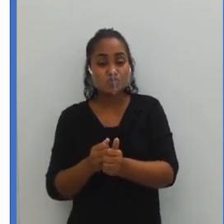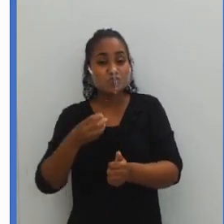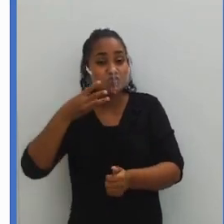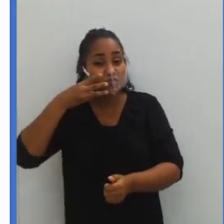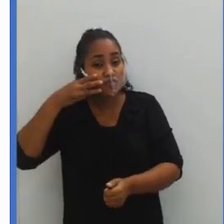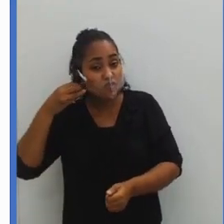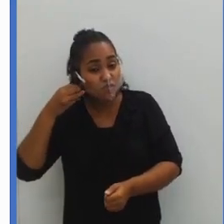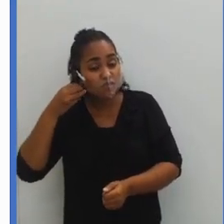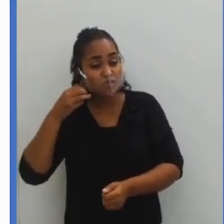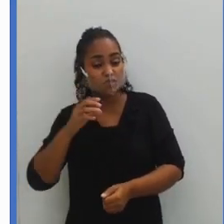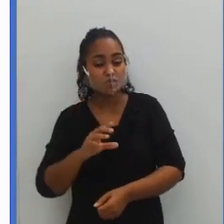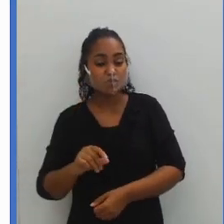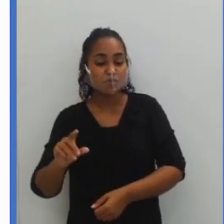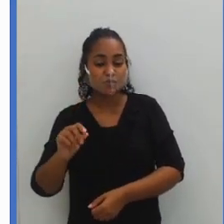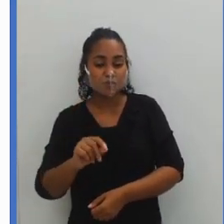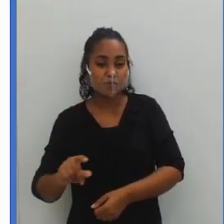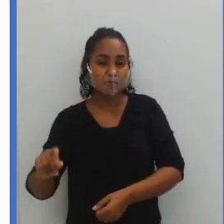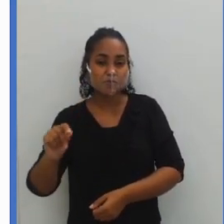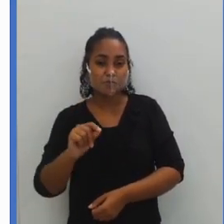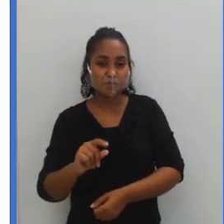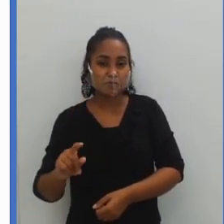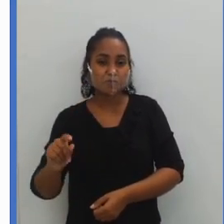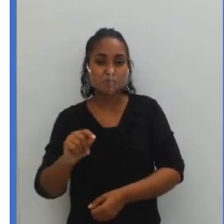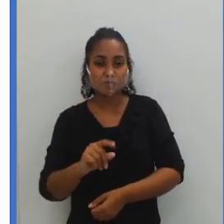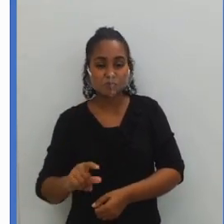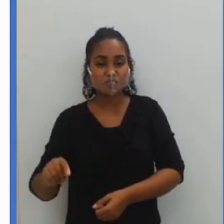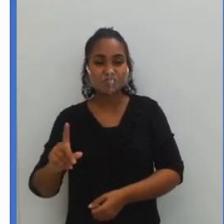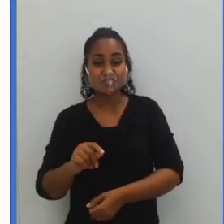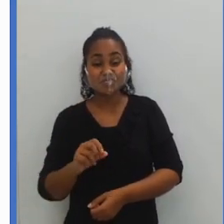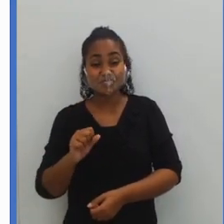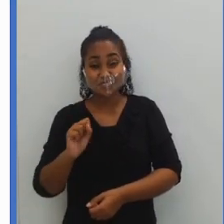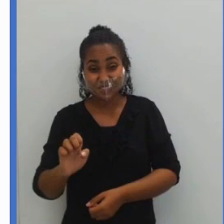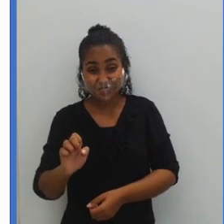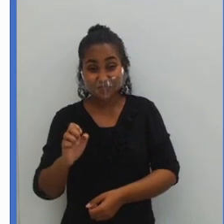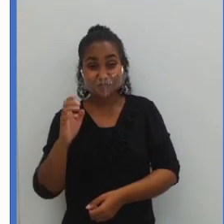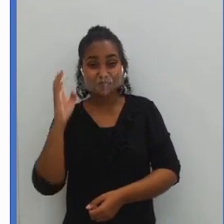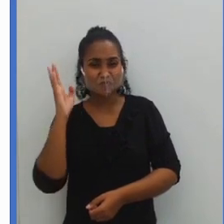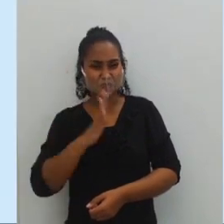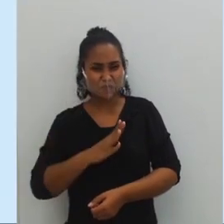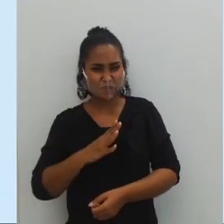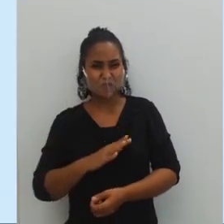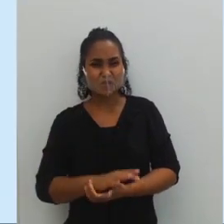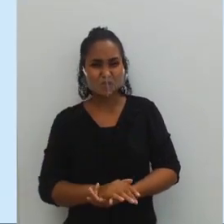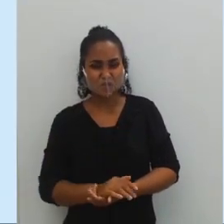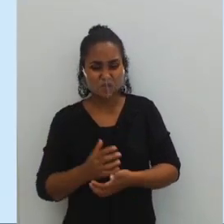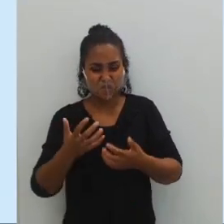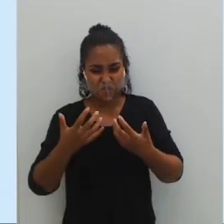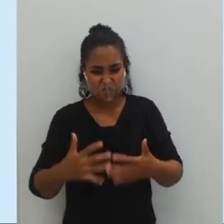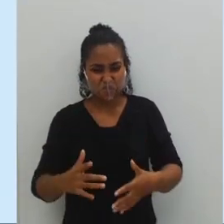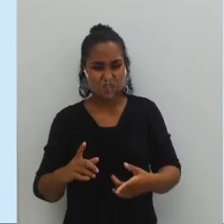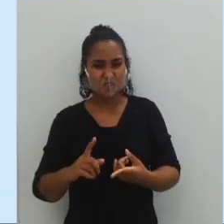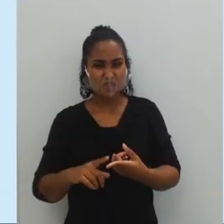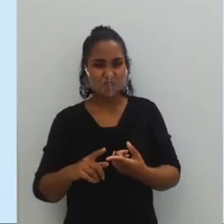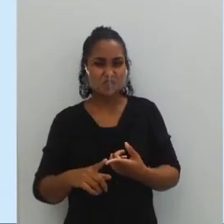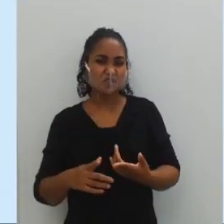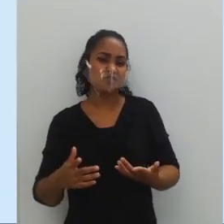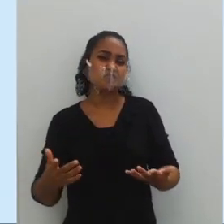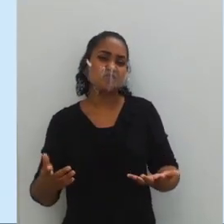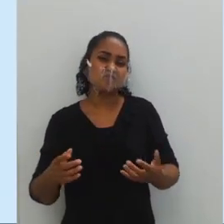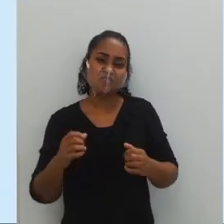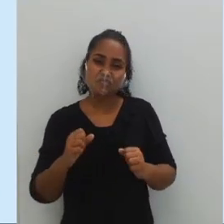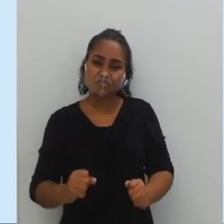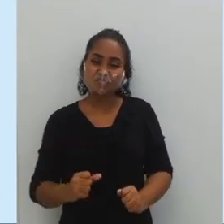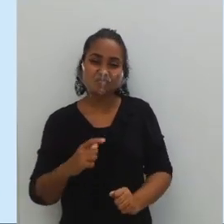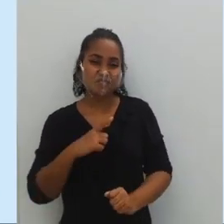com um gato e outros pintinhos, né? Se fosse um cachorro, se fosse somente a natureza do cachorro de ser